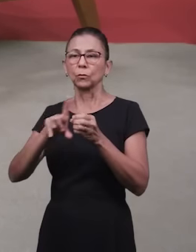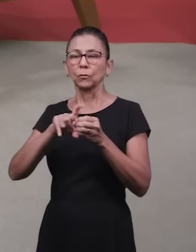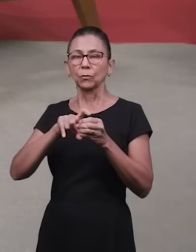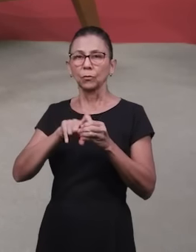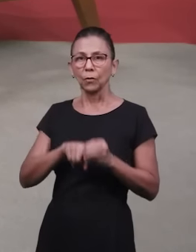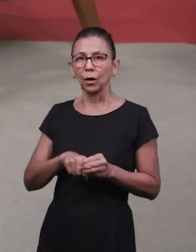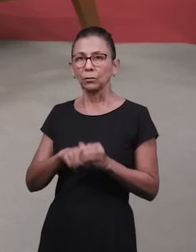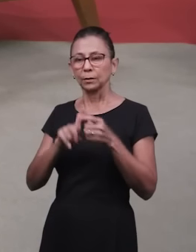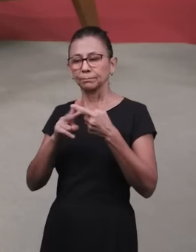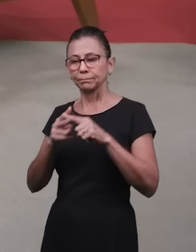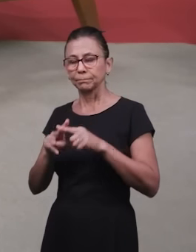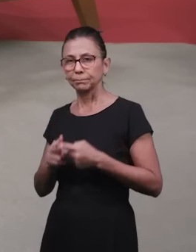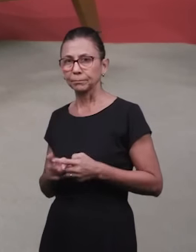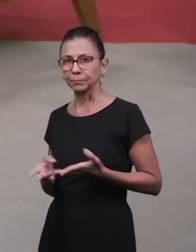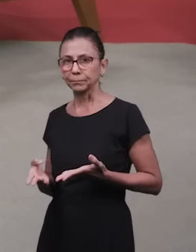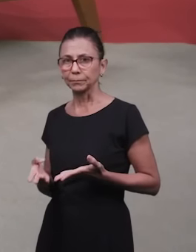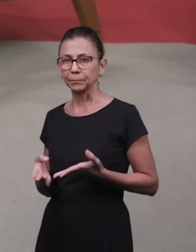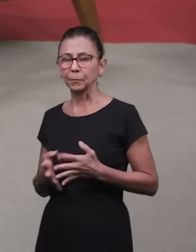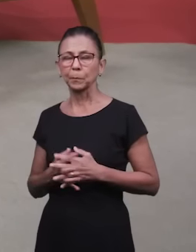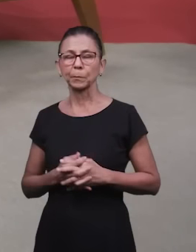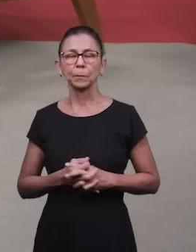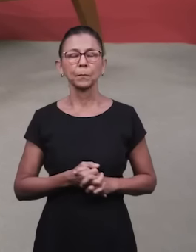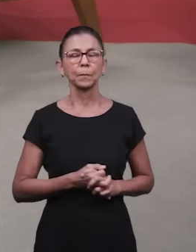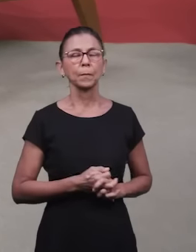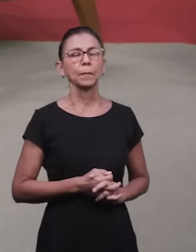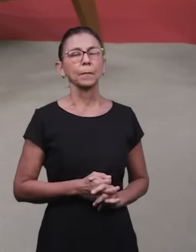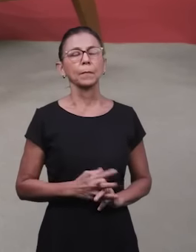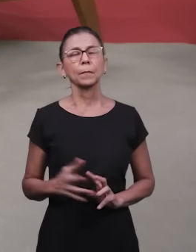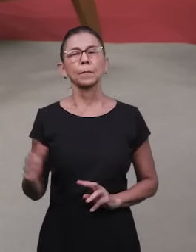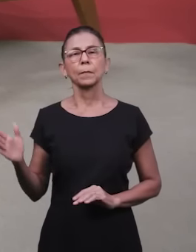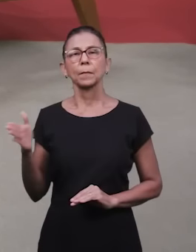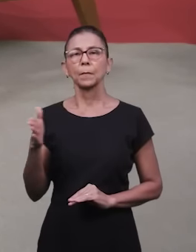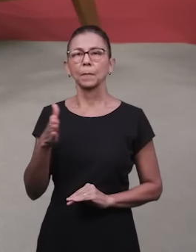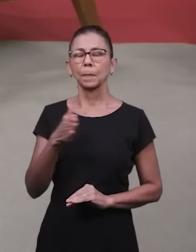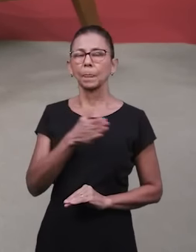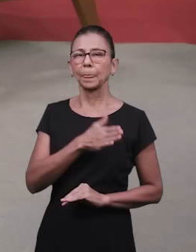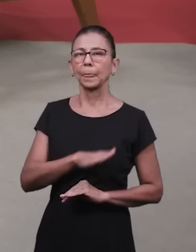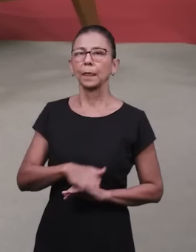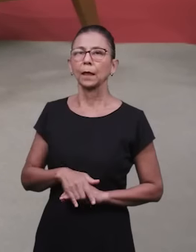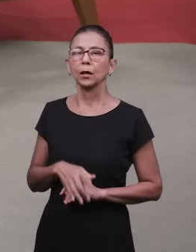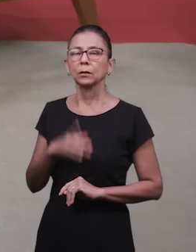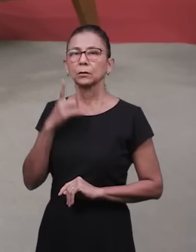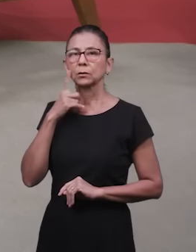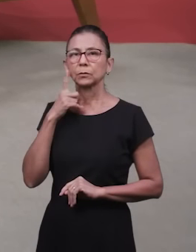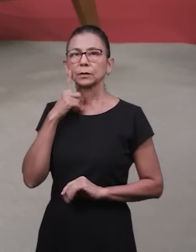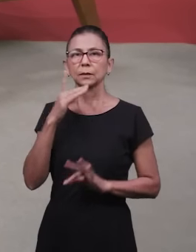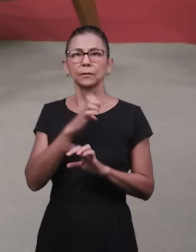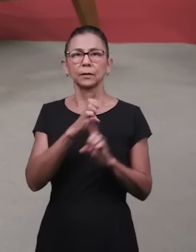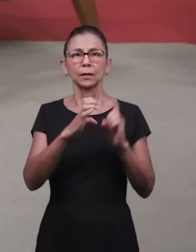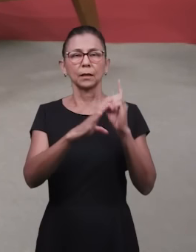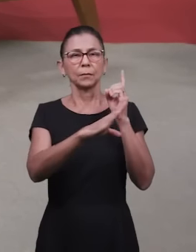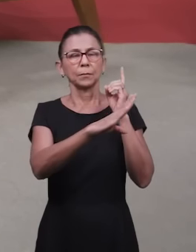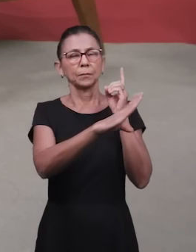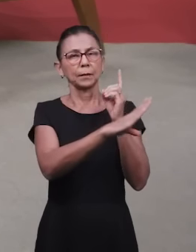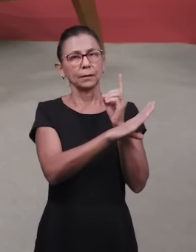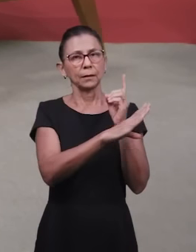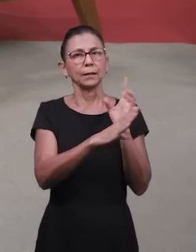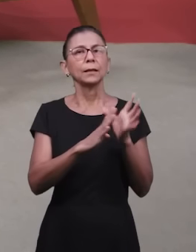Cantares, e você medita, e você ouve a escola bíblica, as coisas vão assim, vão fluindo,